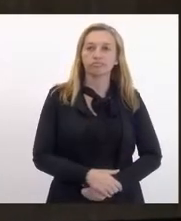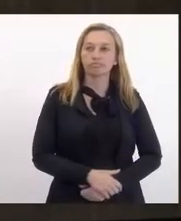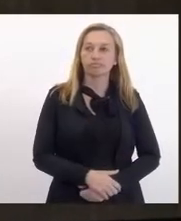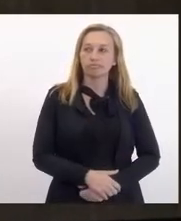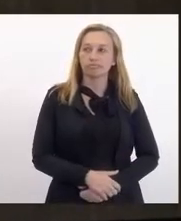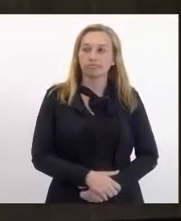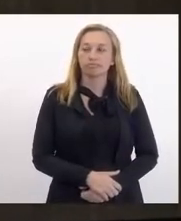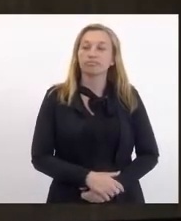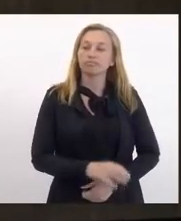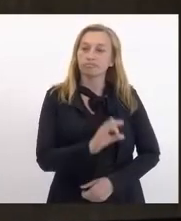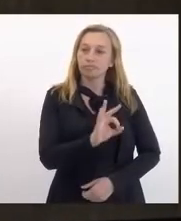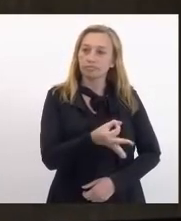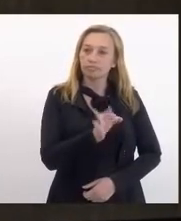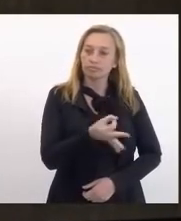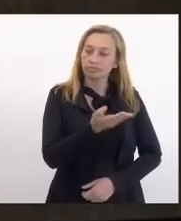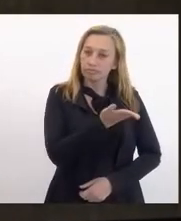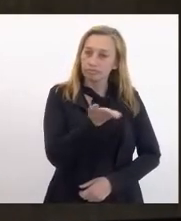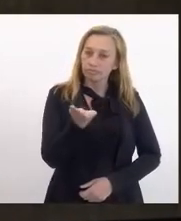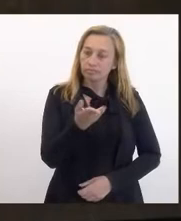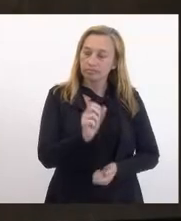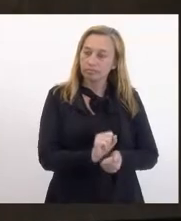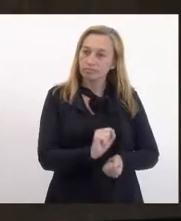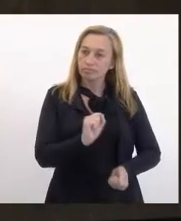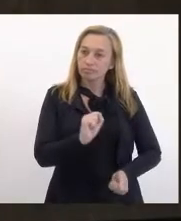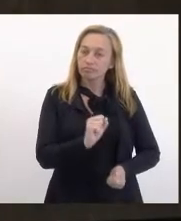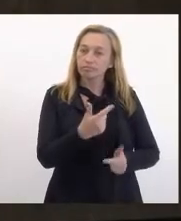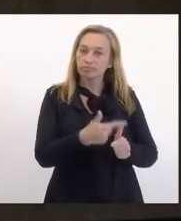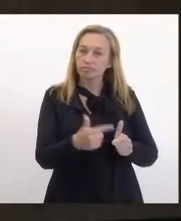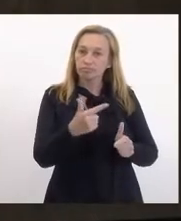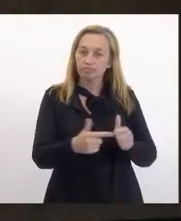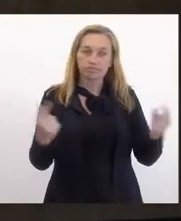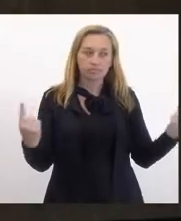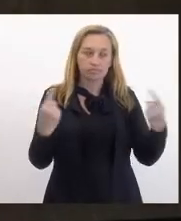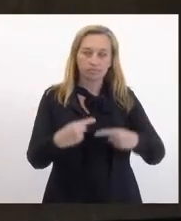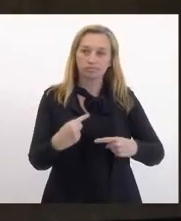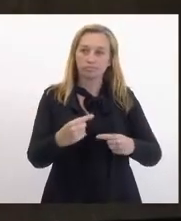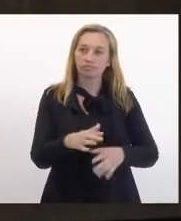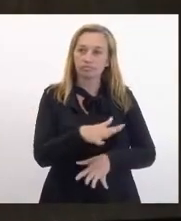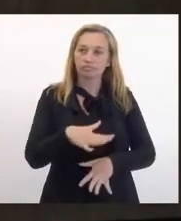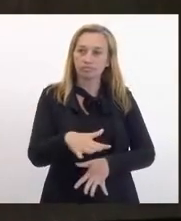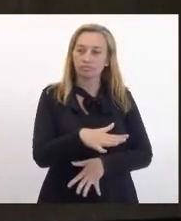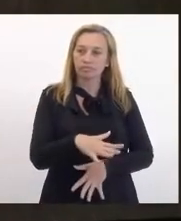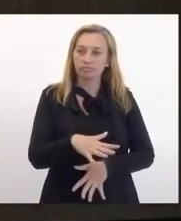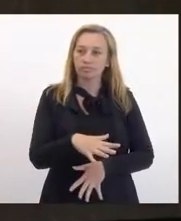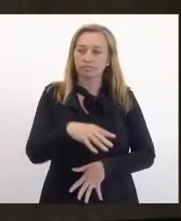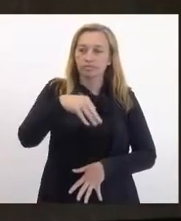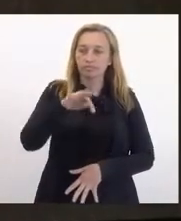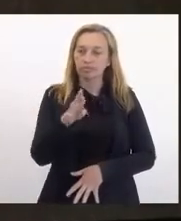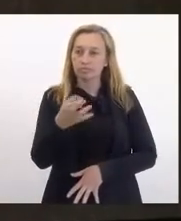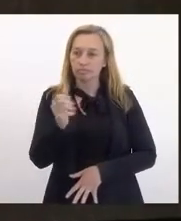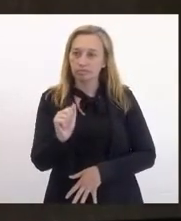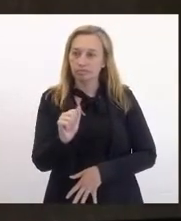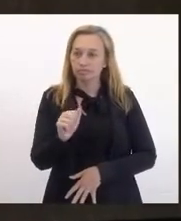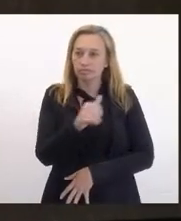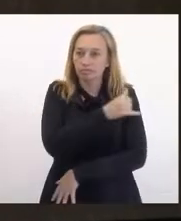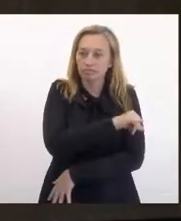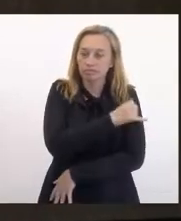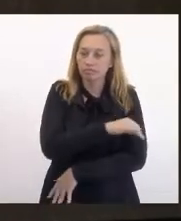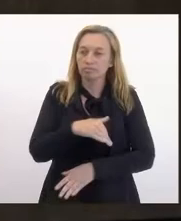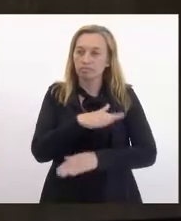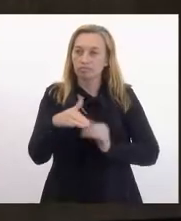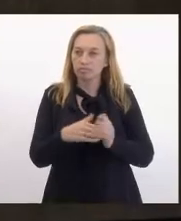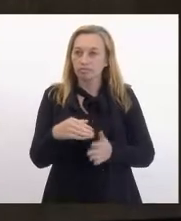que é, certamente, um dos grandes dramas, problemas e desafios da região metropolitana do Rio de Janeiro e de todo o Brasil, que é o